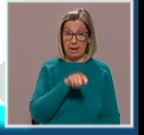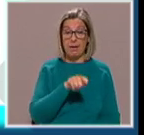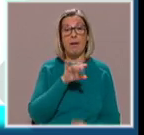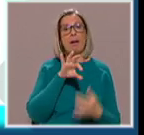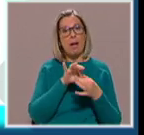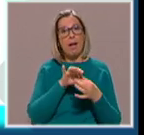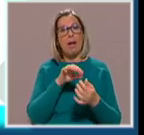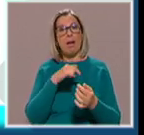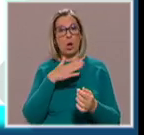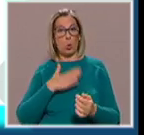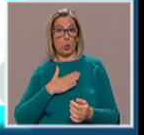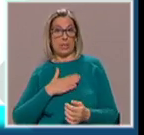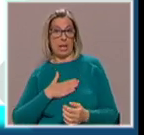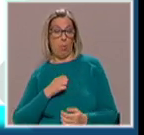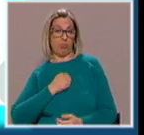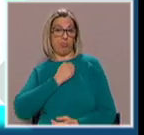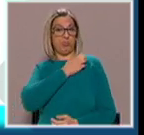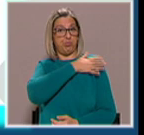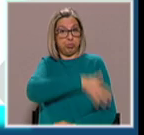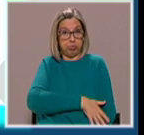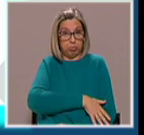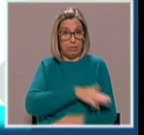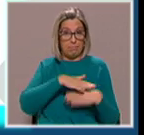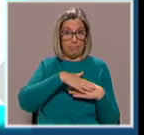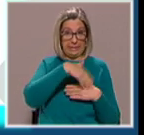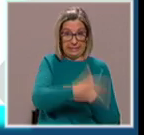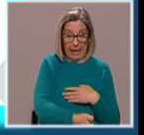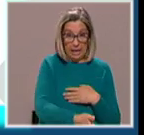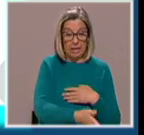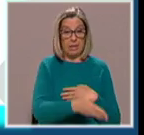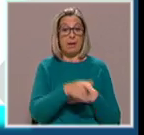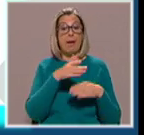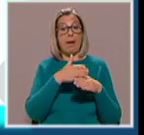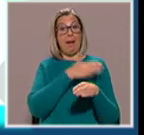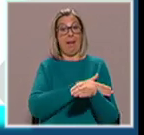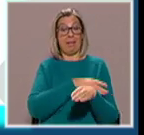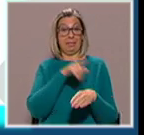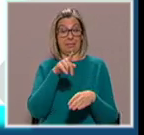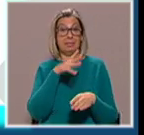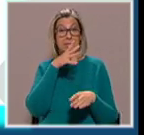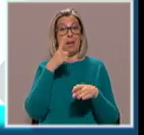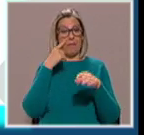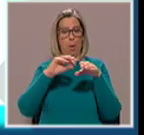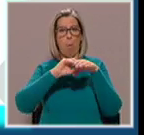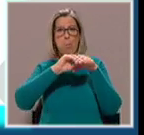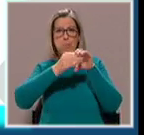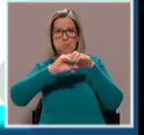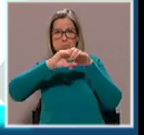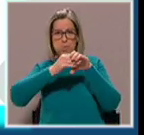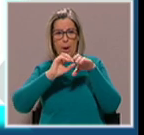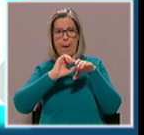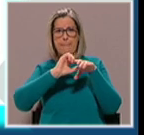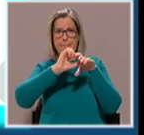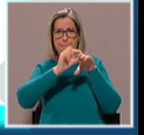o sangue do coração para todas as partes do corpo e, como eu há pouco referi na imagem anterior, possuem paredes mais espessas, portanto o seu